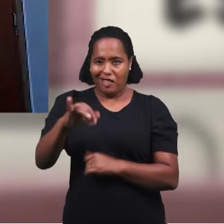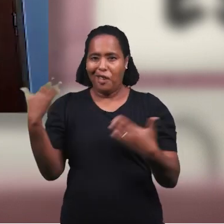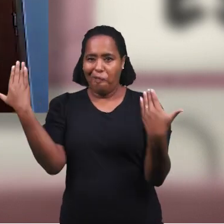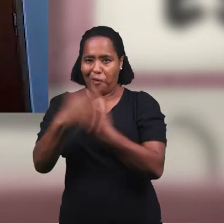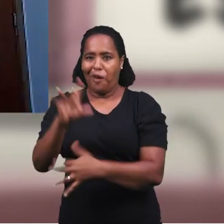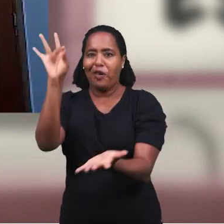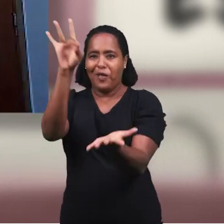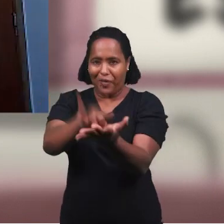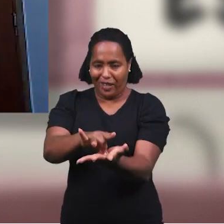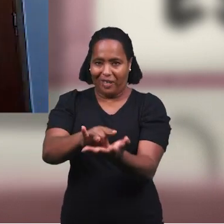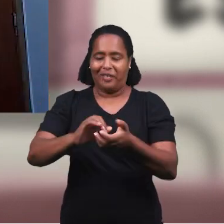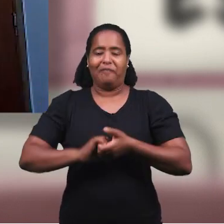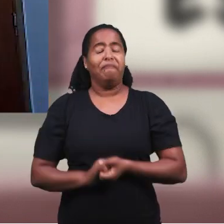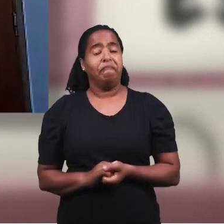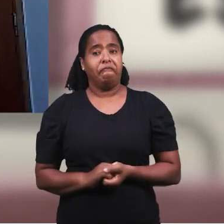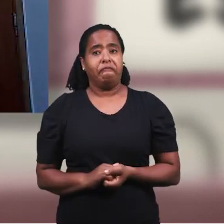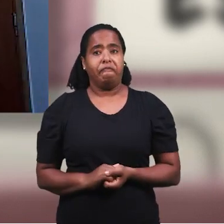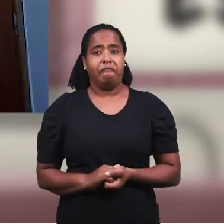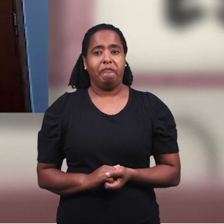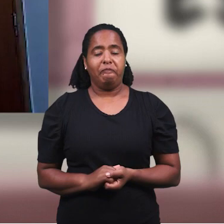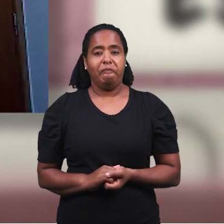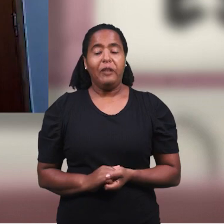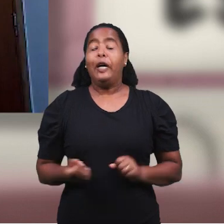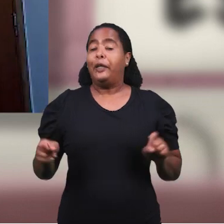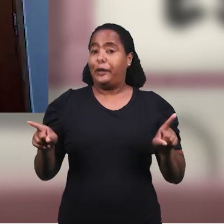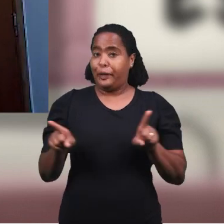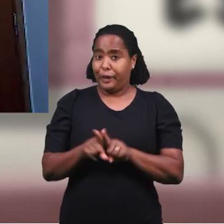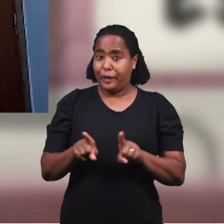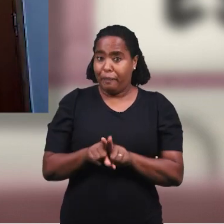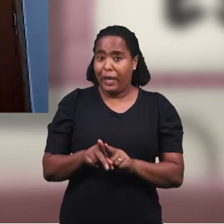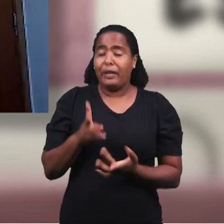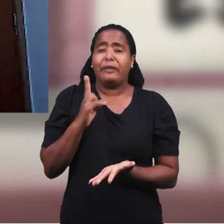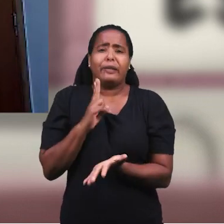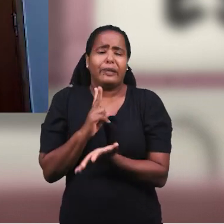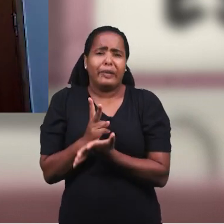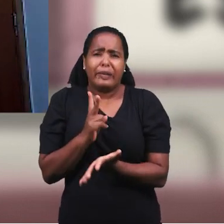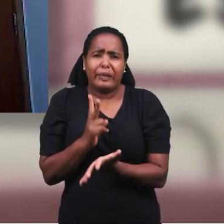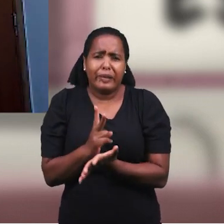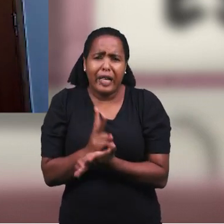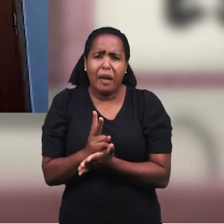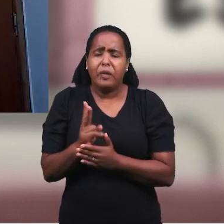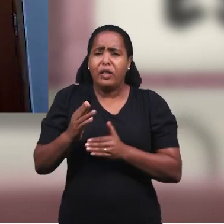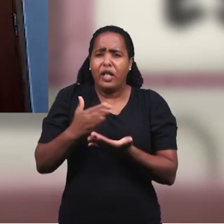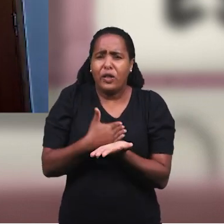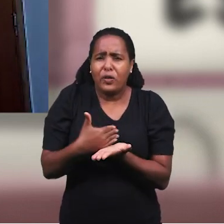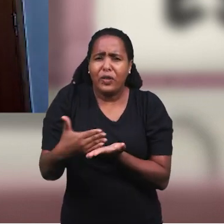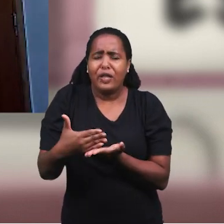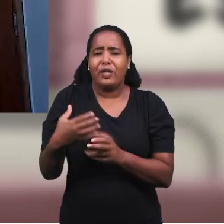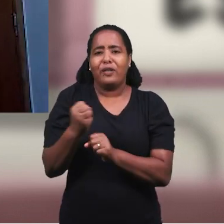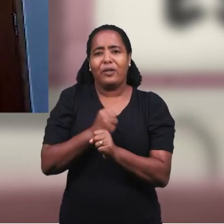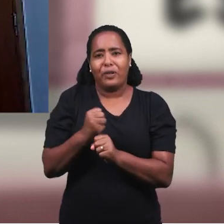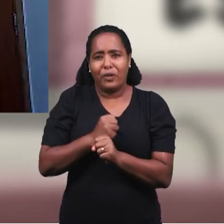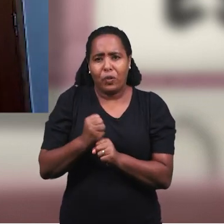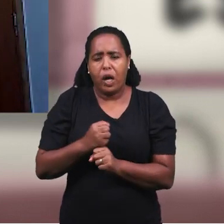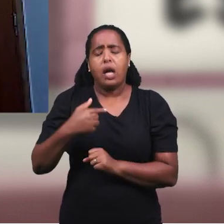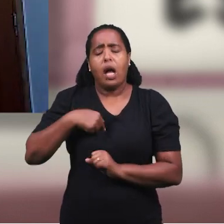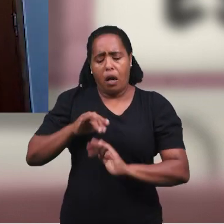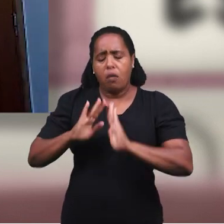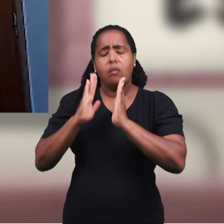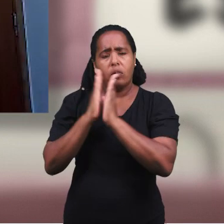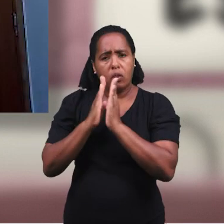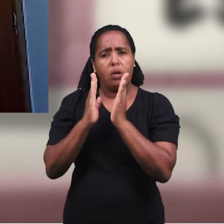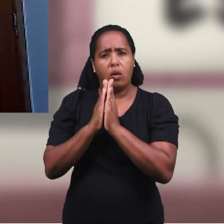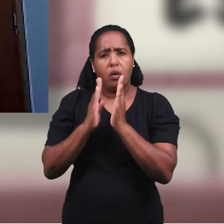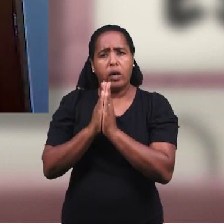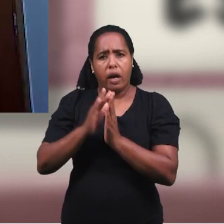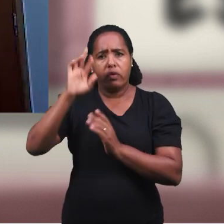de verdade. Nisso, vale dizer também que eu sempre, desde o começo do ano, estive orando ao Senhor para